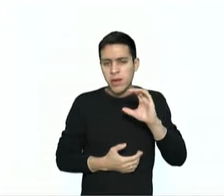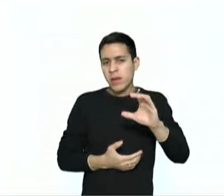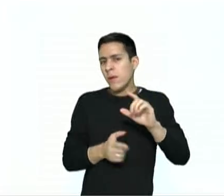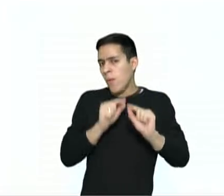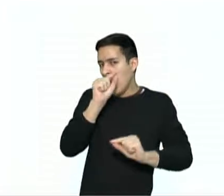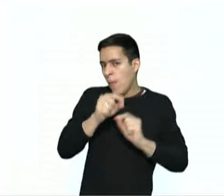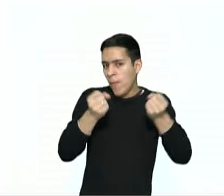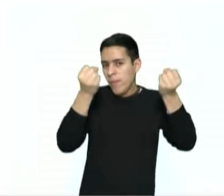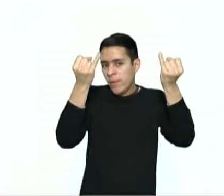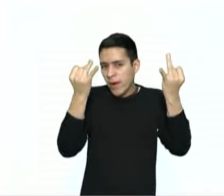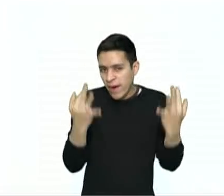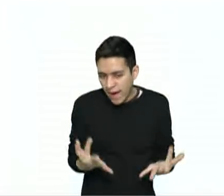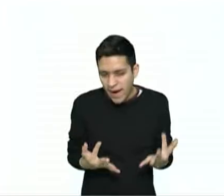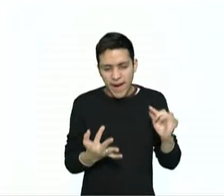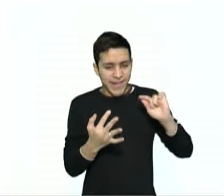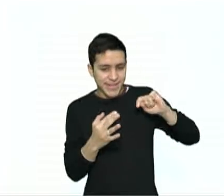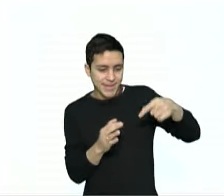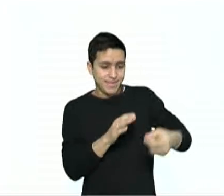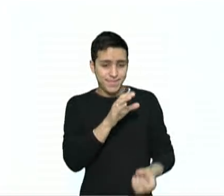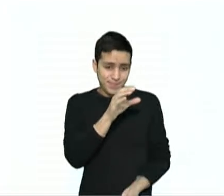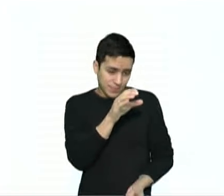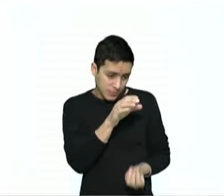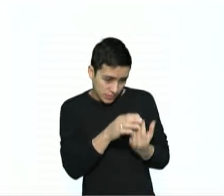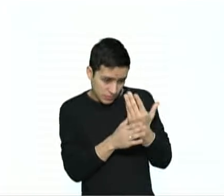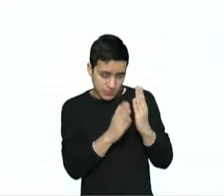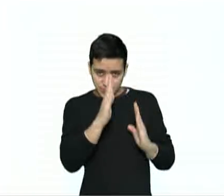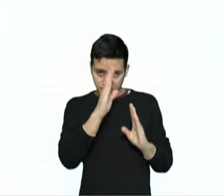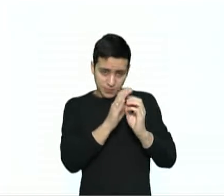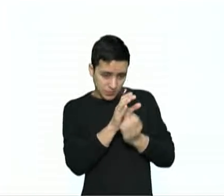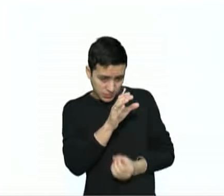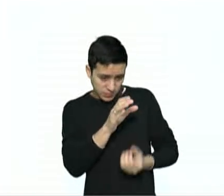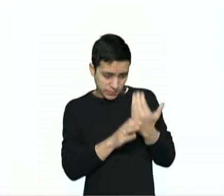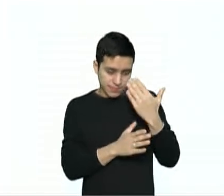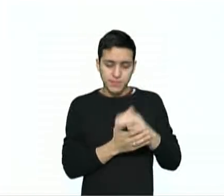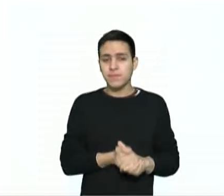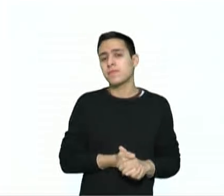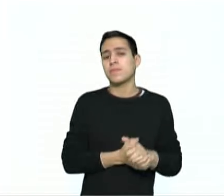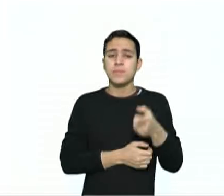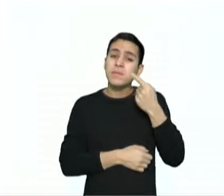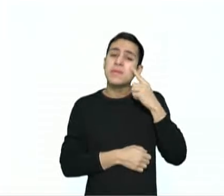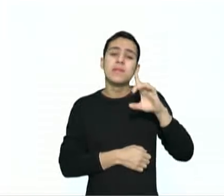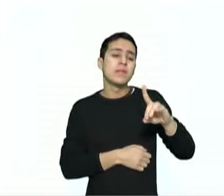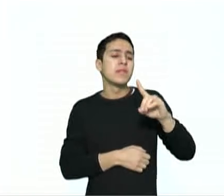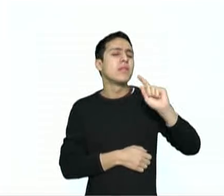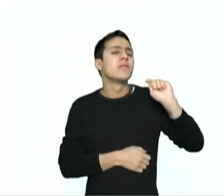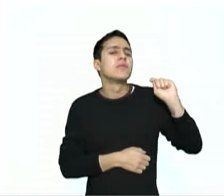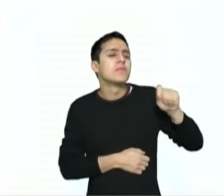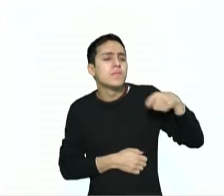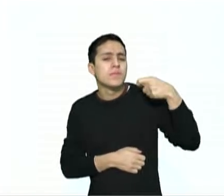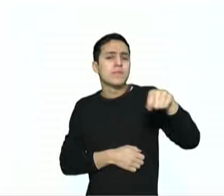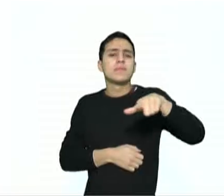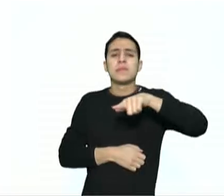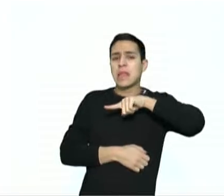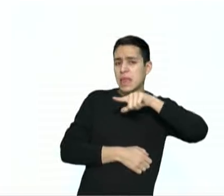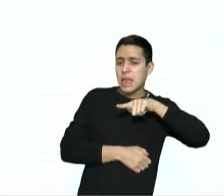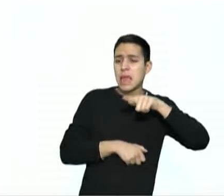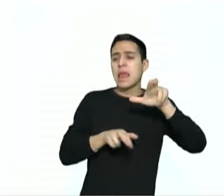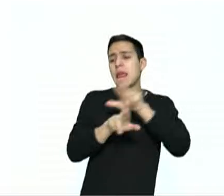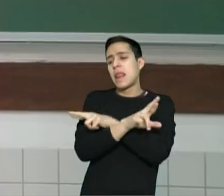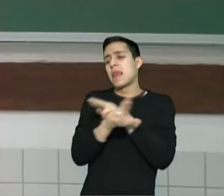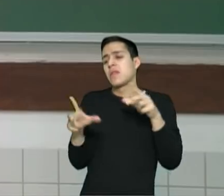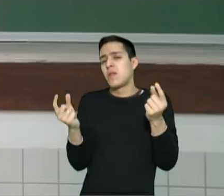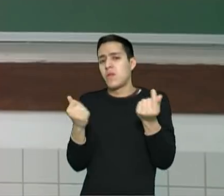C vai falar sobre a criação, o período da criação. E letra D vai falar sobre o relacionamento